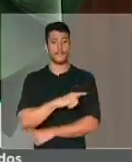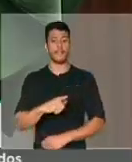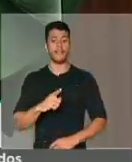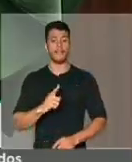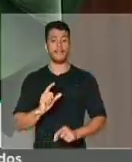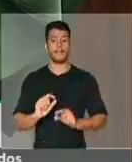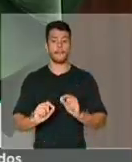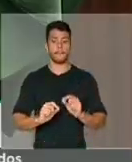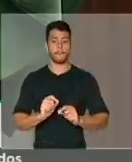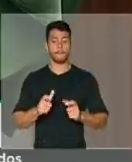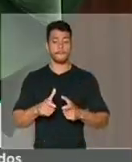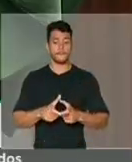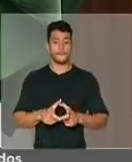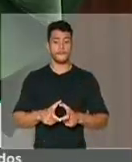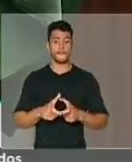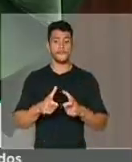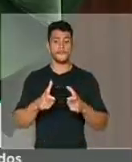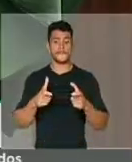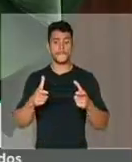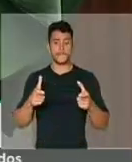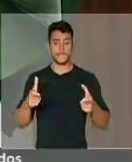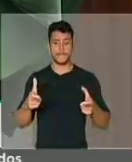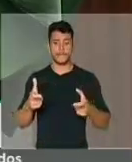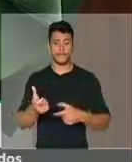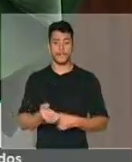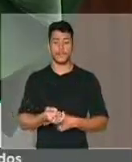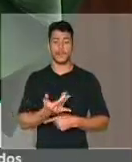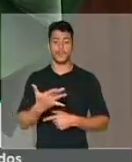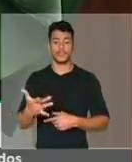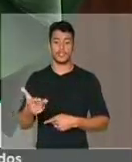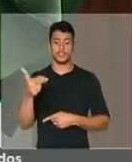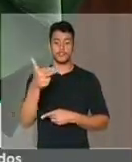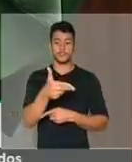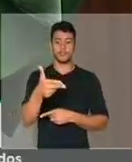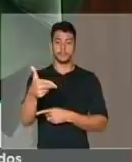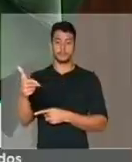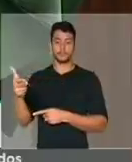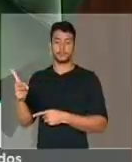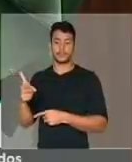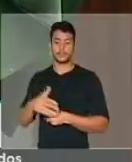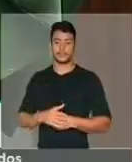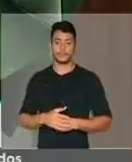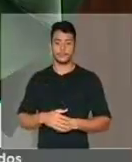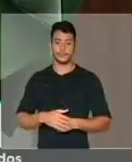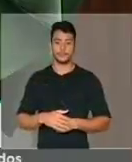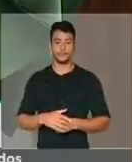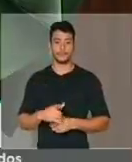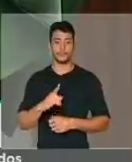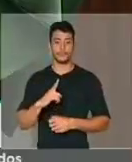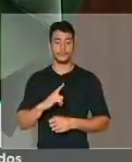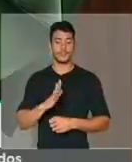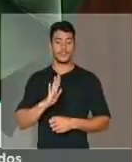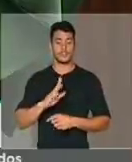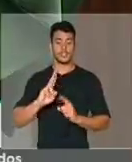houve considerável ampliação do número de tiroteios, por exemplo, sendo estimado